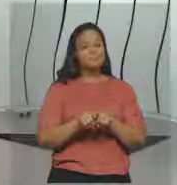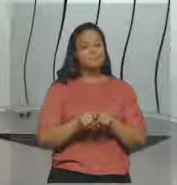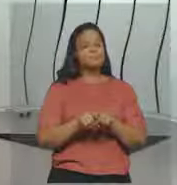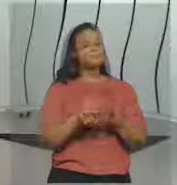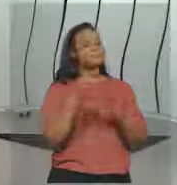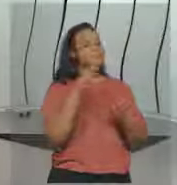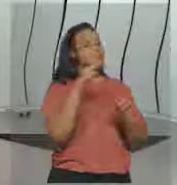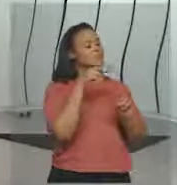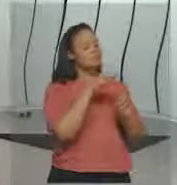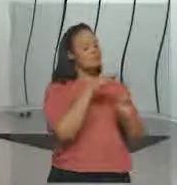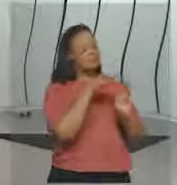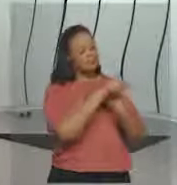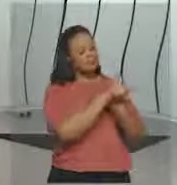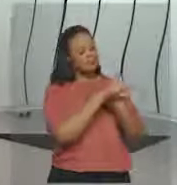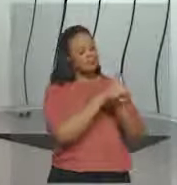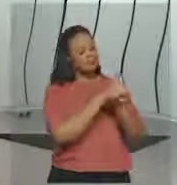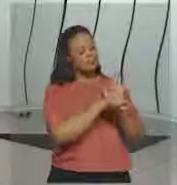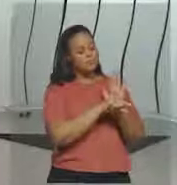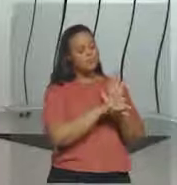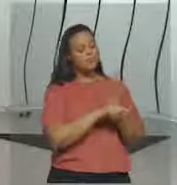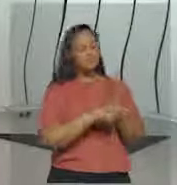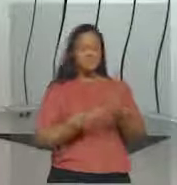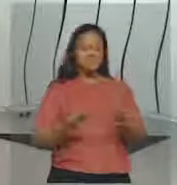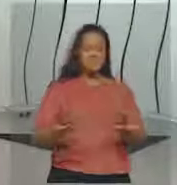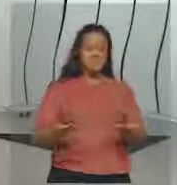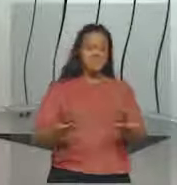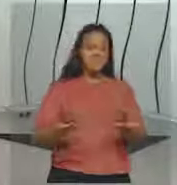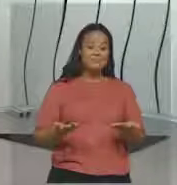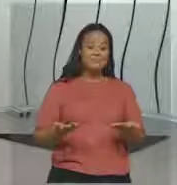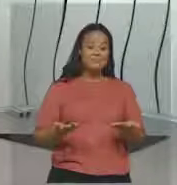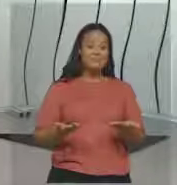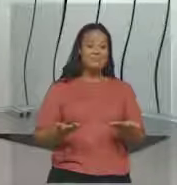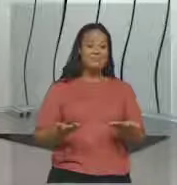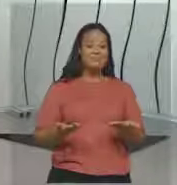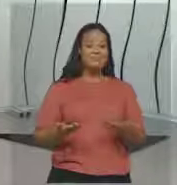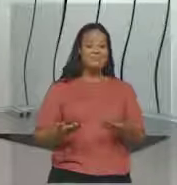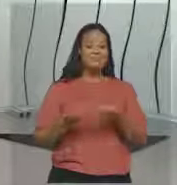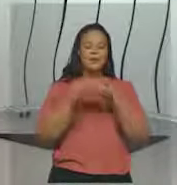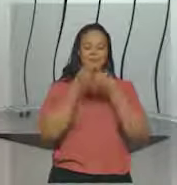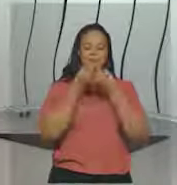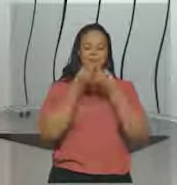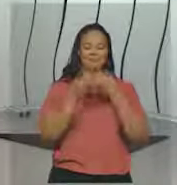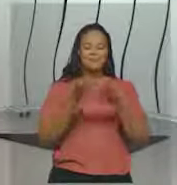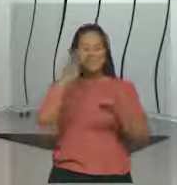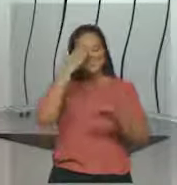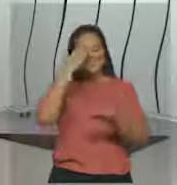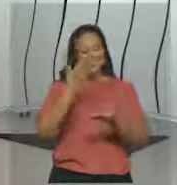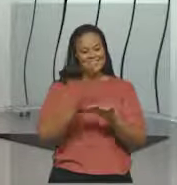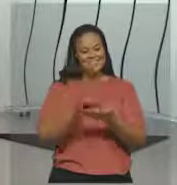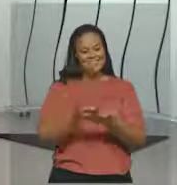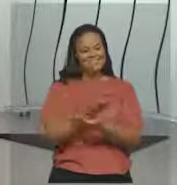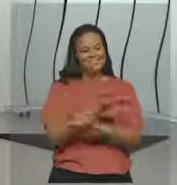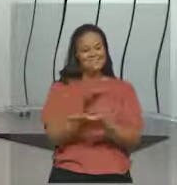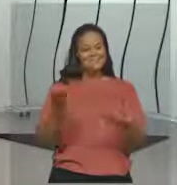pouquinho. É isso. No mais, bons estudos para você.